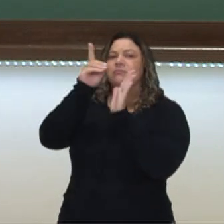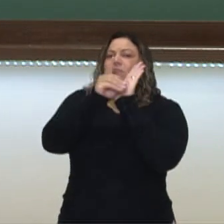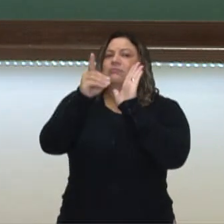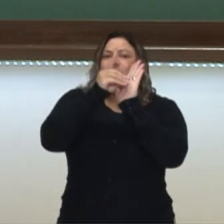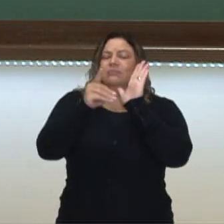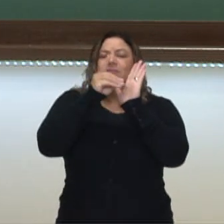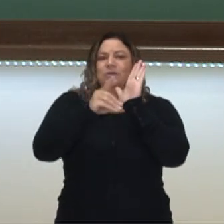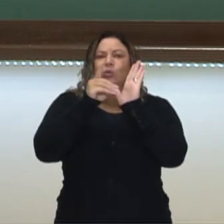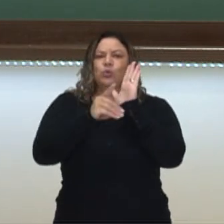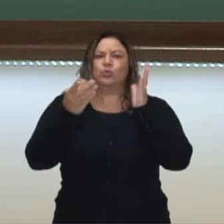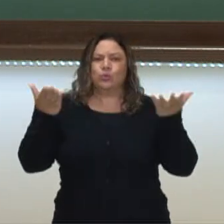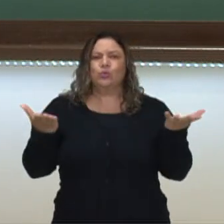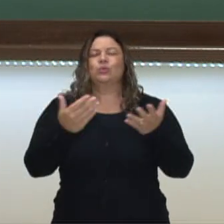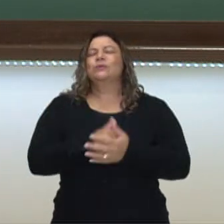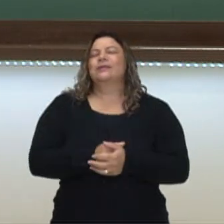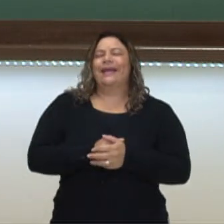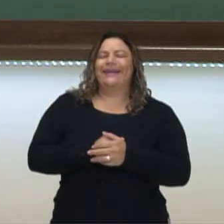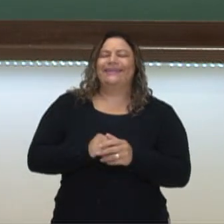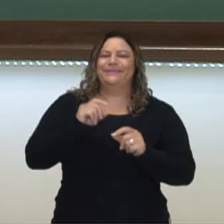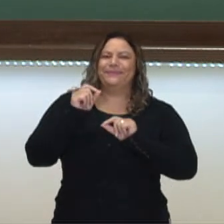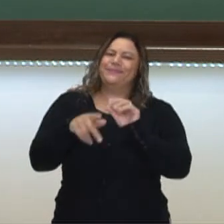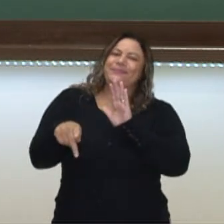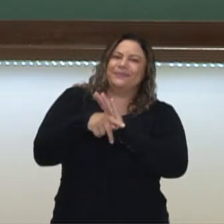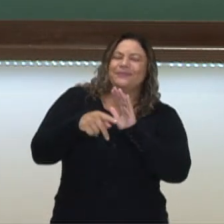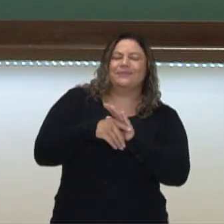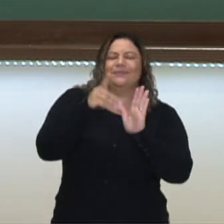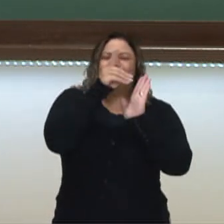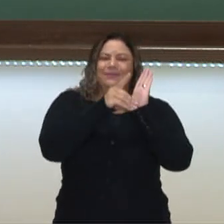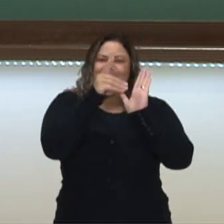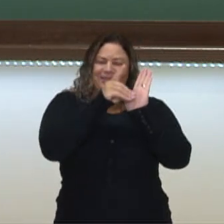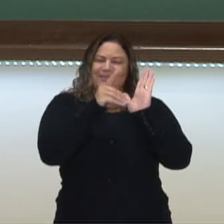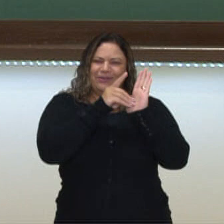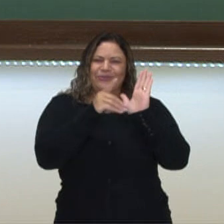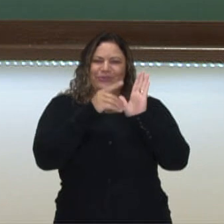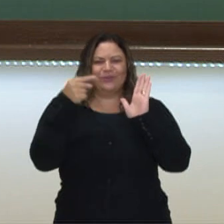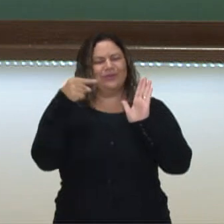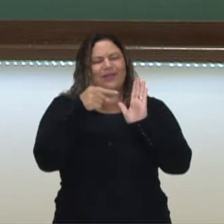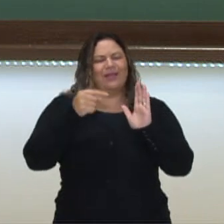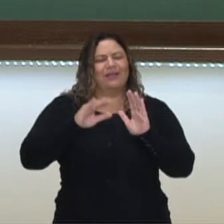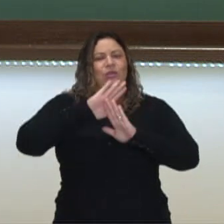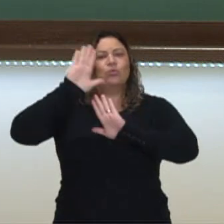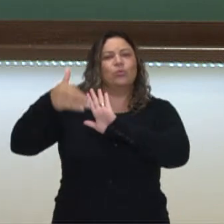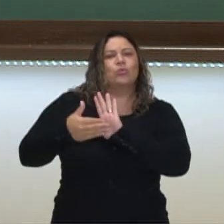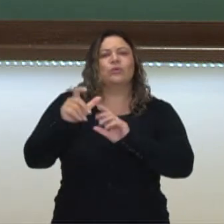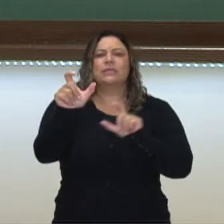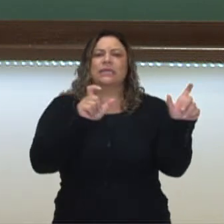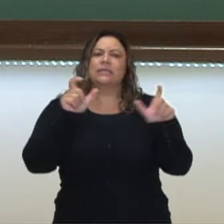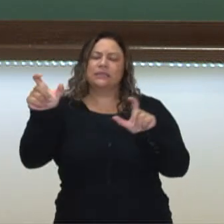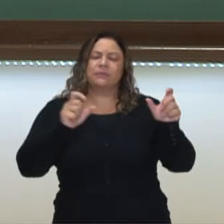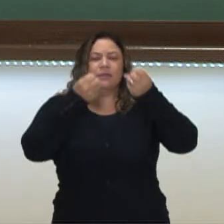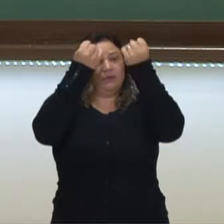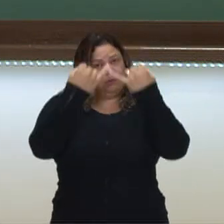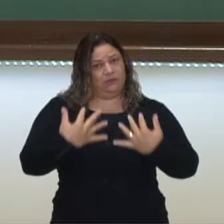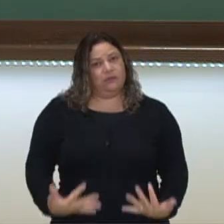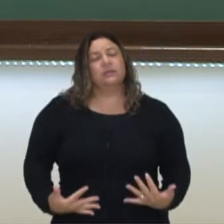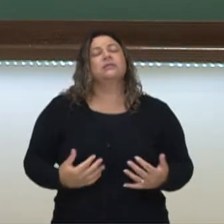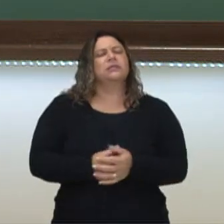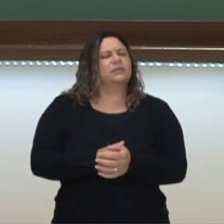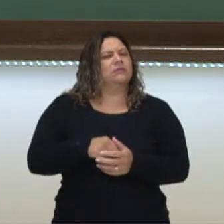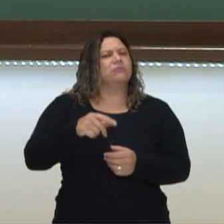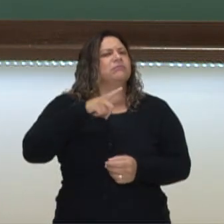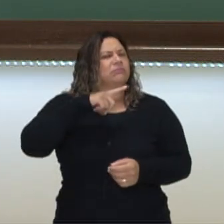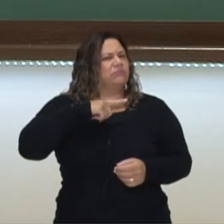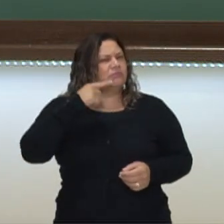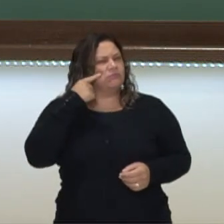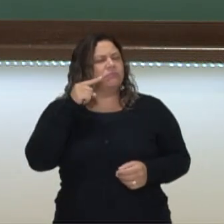dicionário, né? A cristalização do nosso lexo. Será que todas as palavras ou todas as definições de palavras estão no